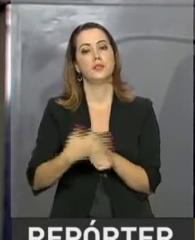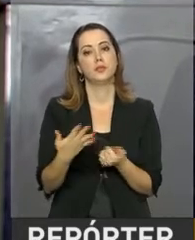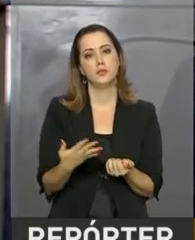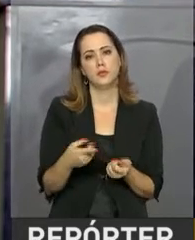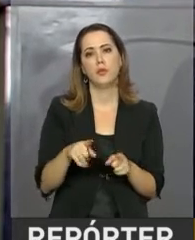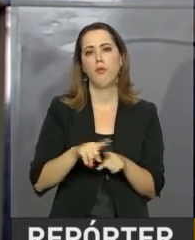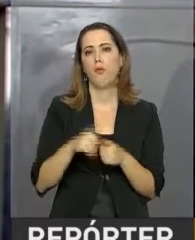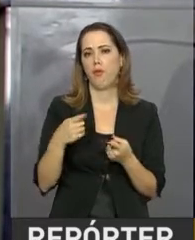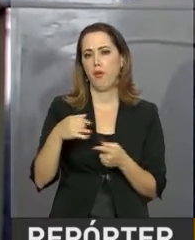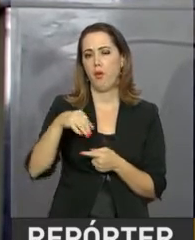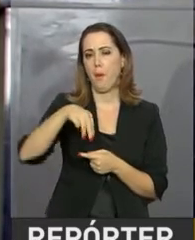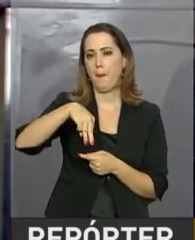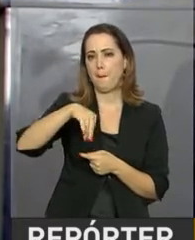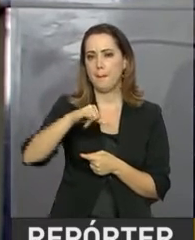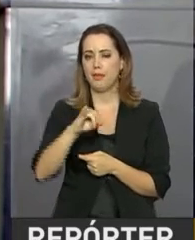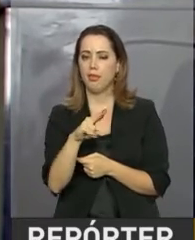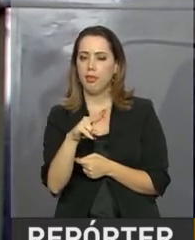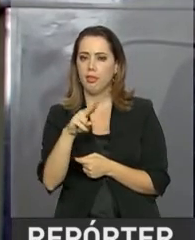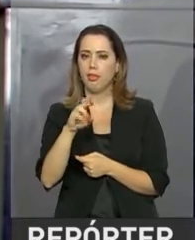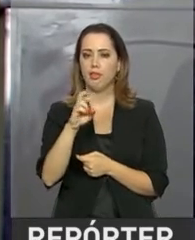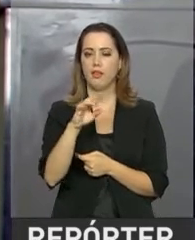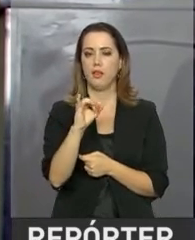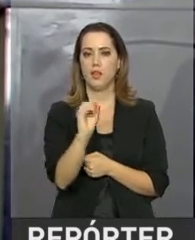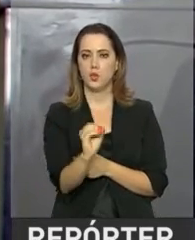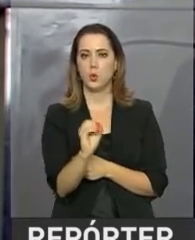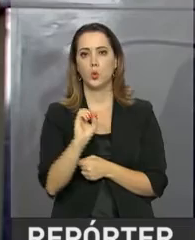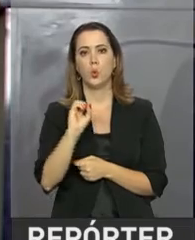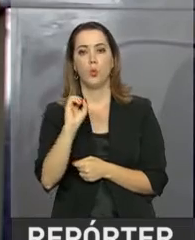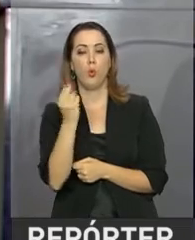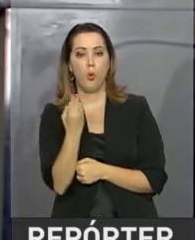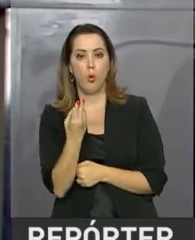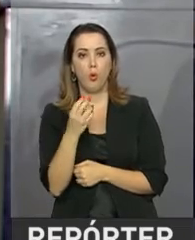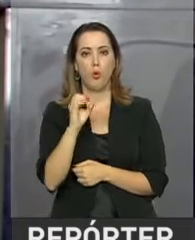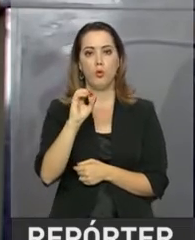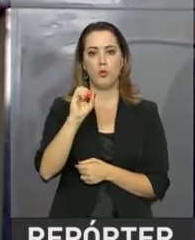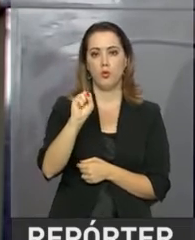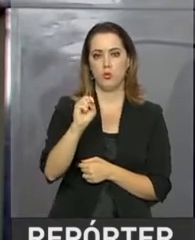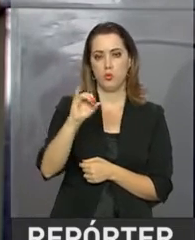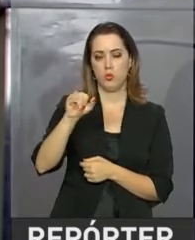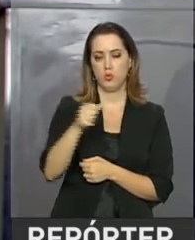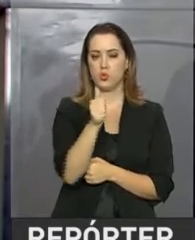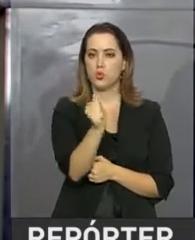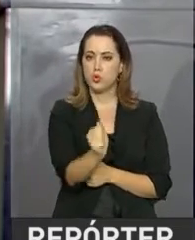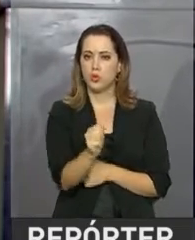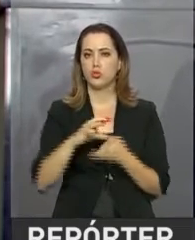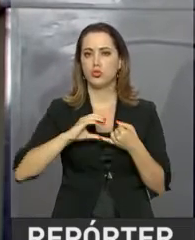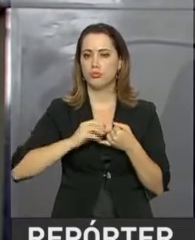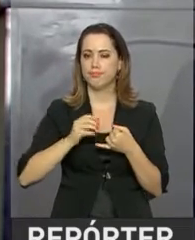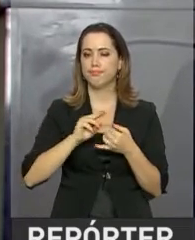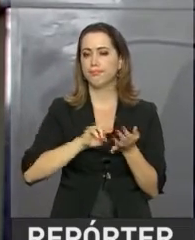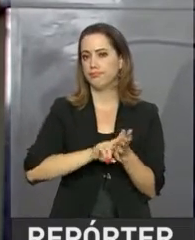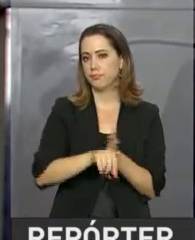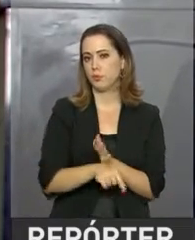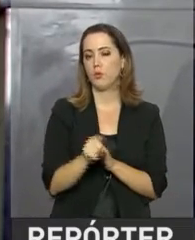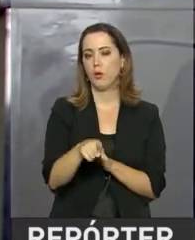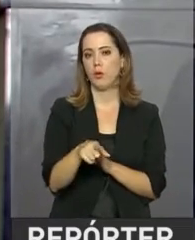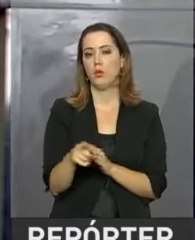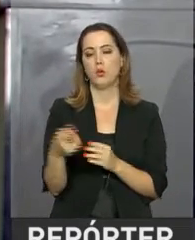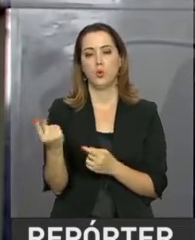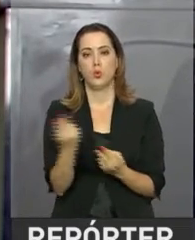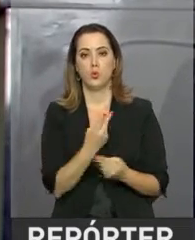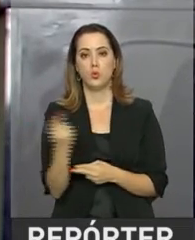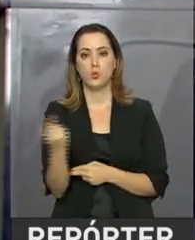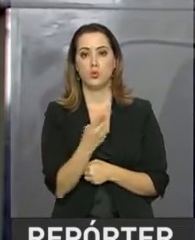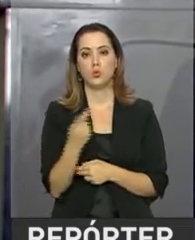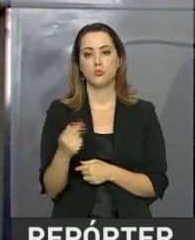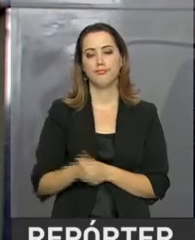retoma o consumo em função de determinados produtos como soja a o trigo Brasil e Argentina se beneficiam né